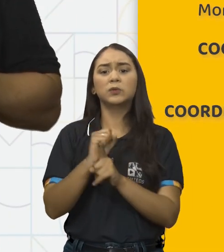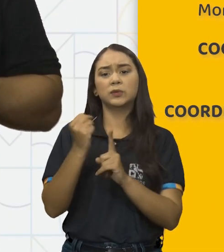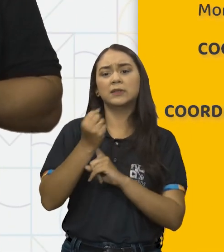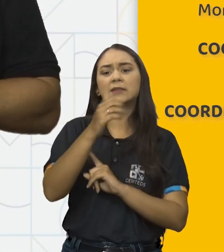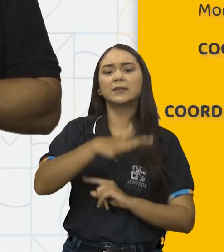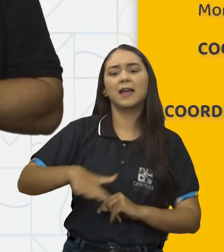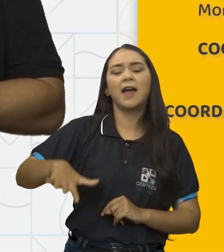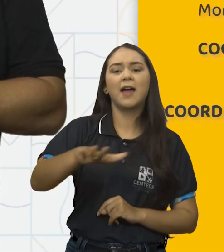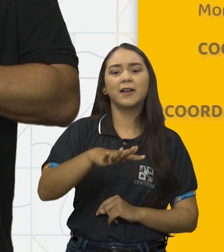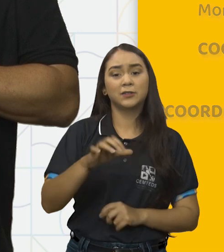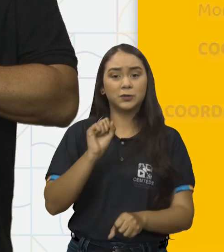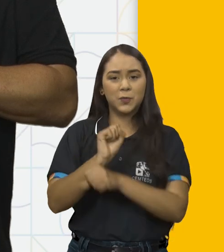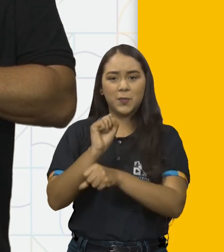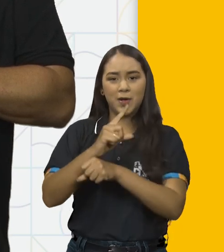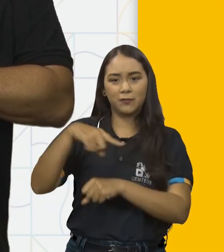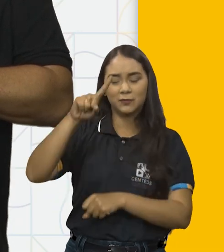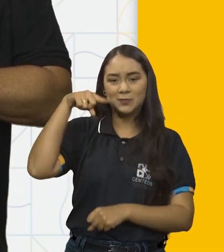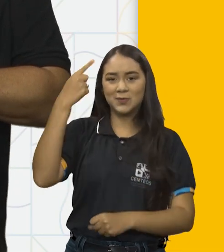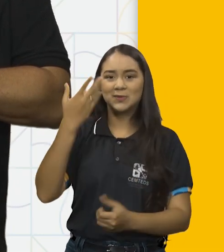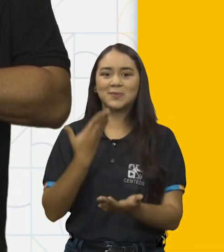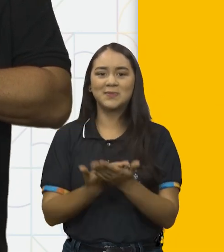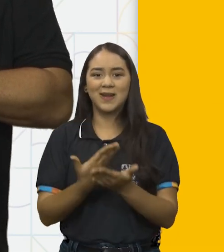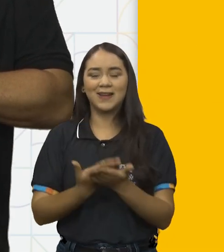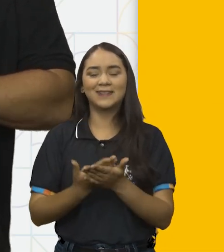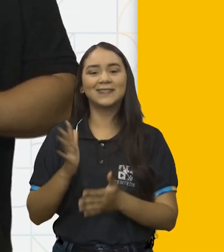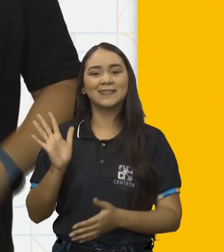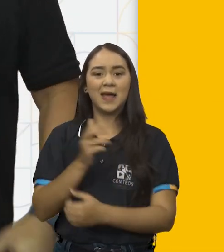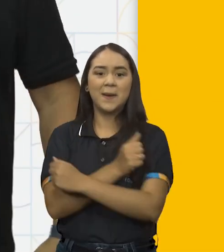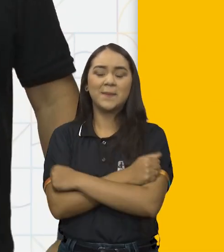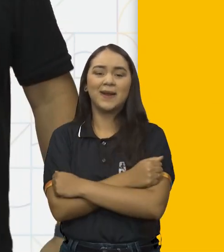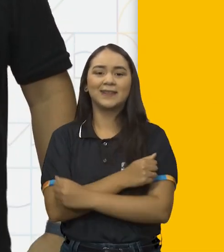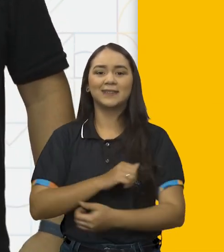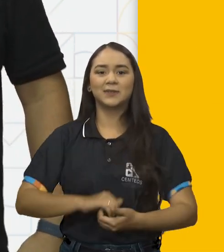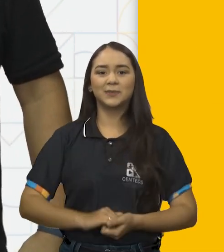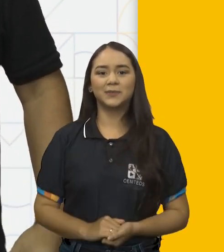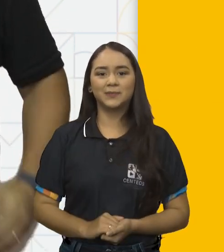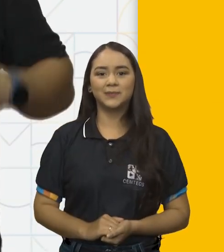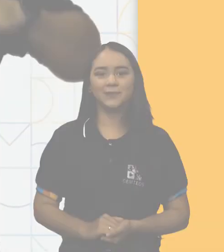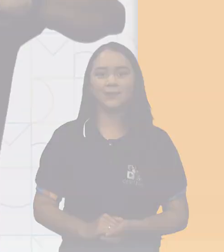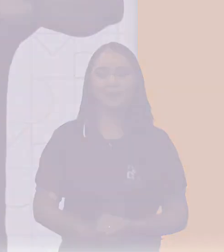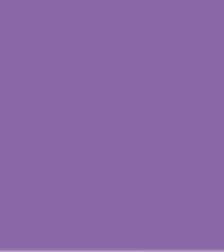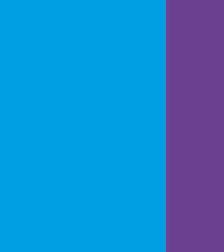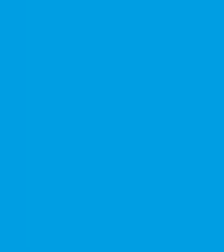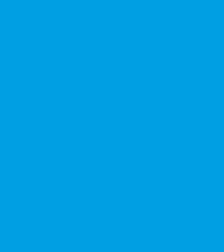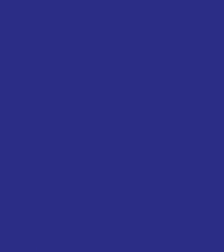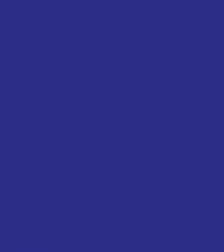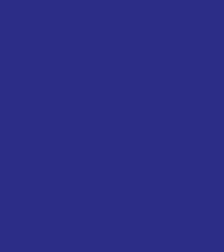nossa sociedade de modo geral. Posso contar com vocês na nossa próxima aula? Um abraço, pessoal!